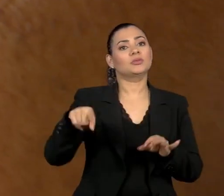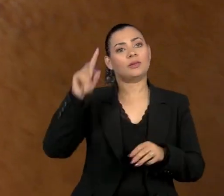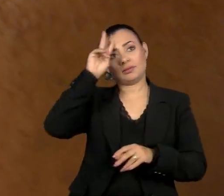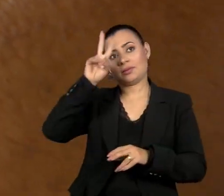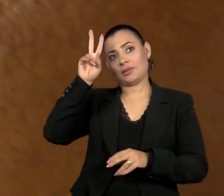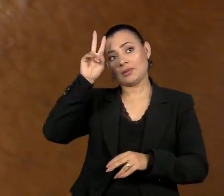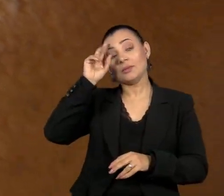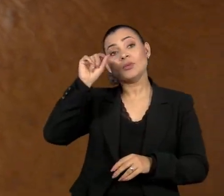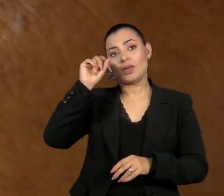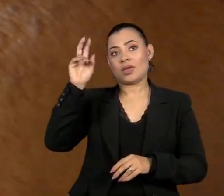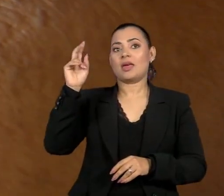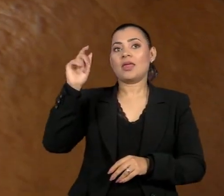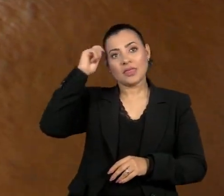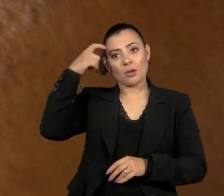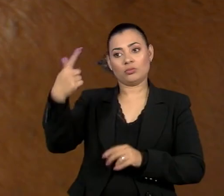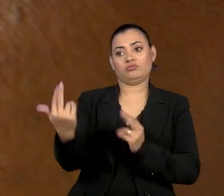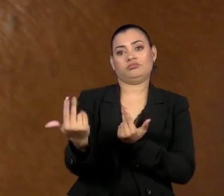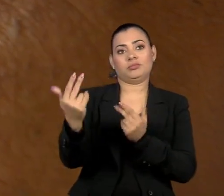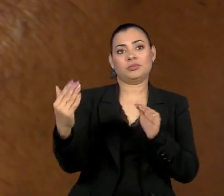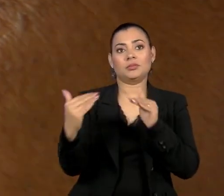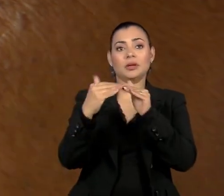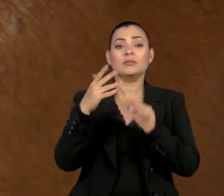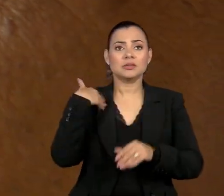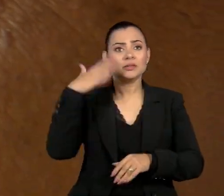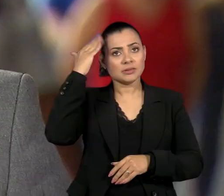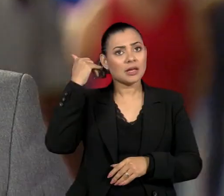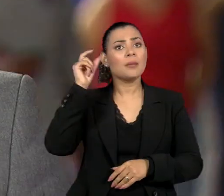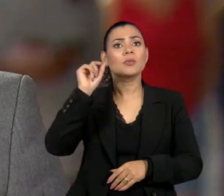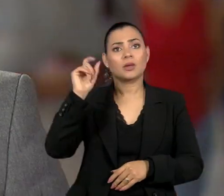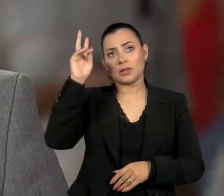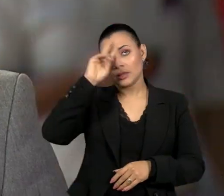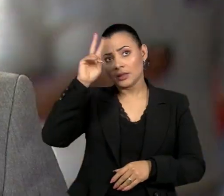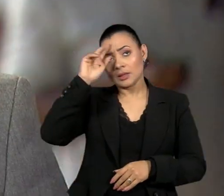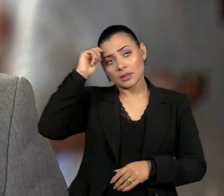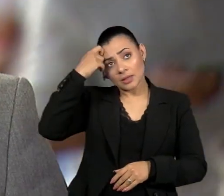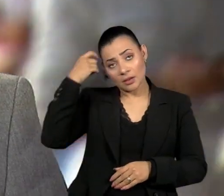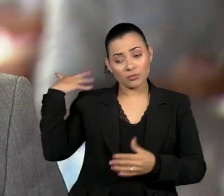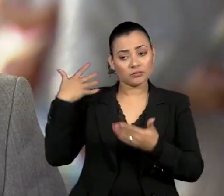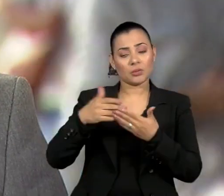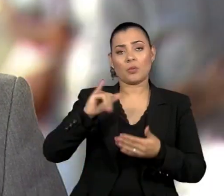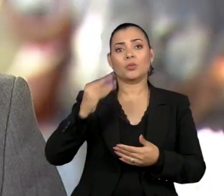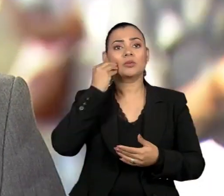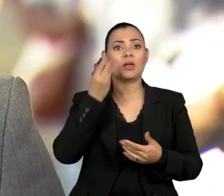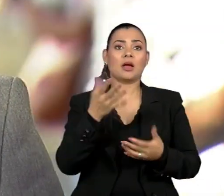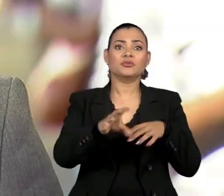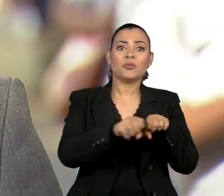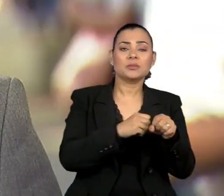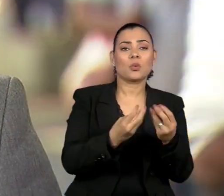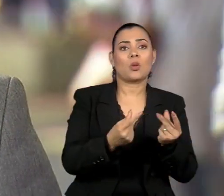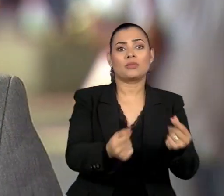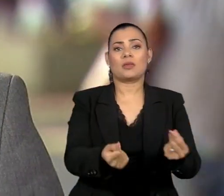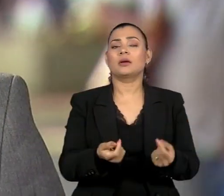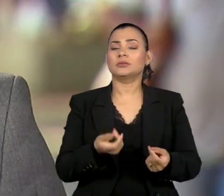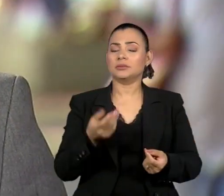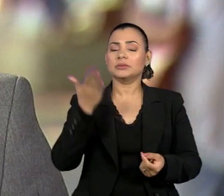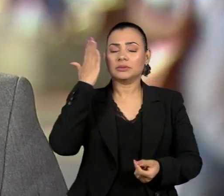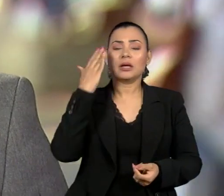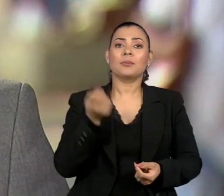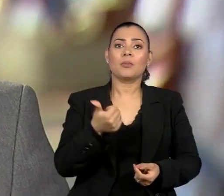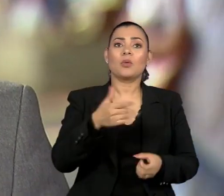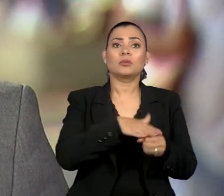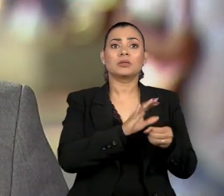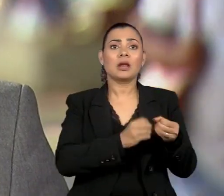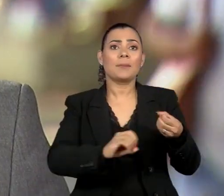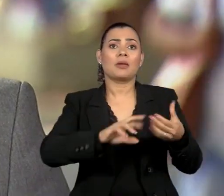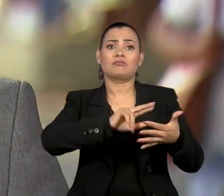a gente sabe que os negros não tiveram oportunidade, a formação de qualidade, saneamento